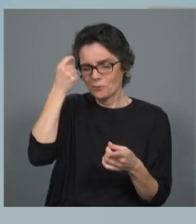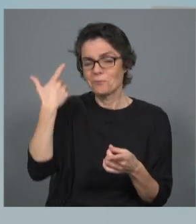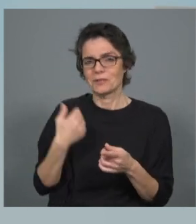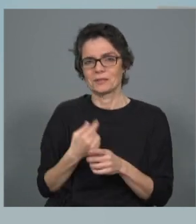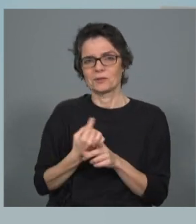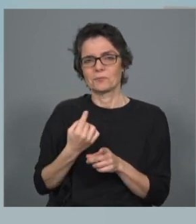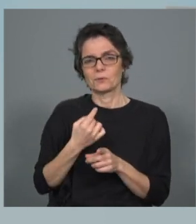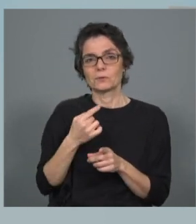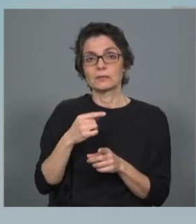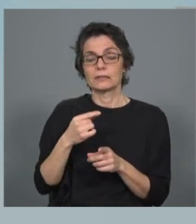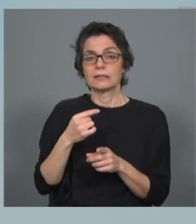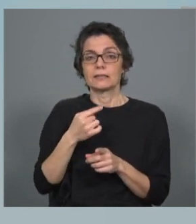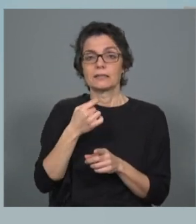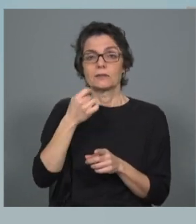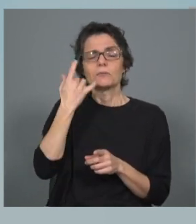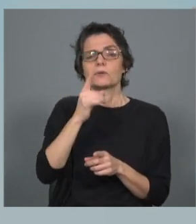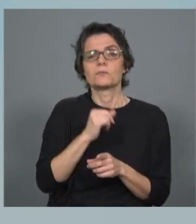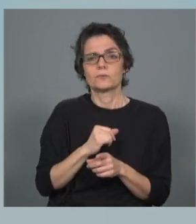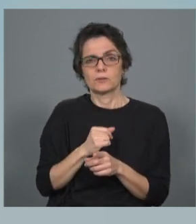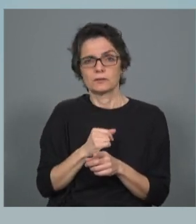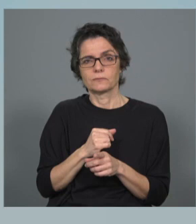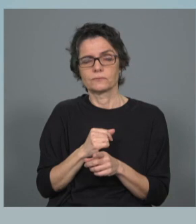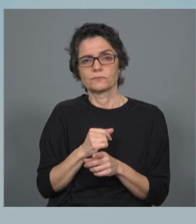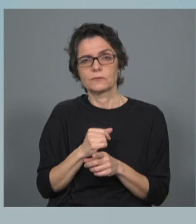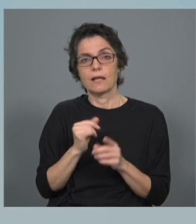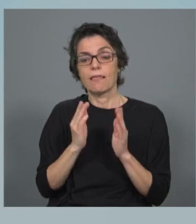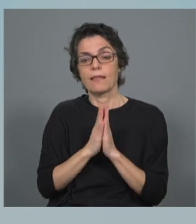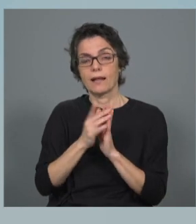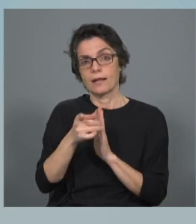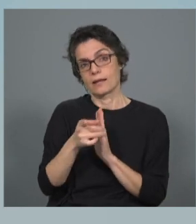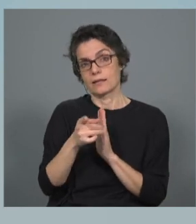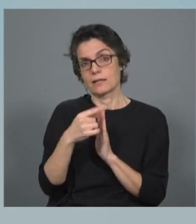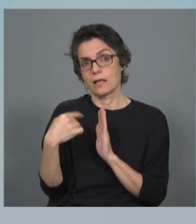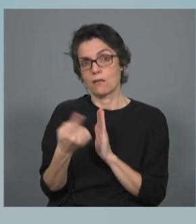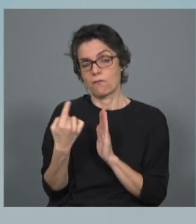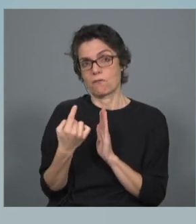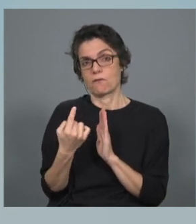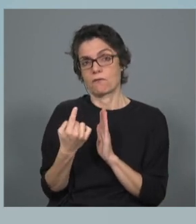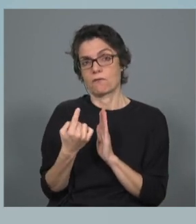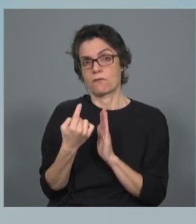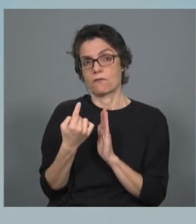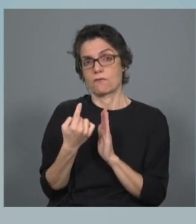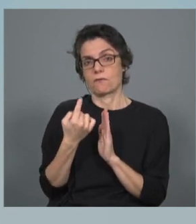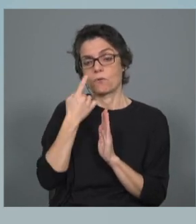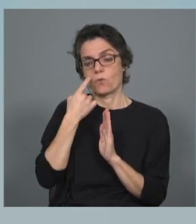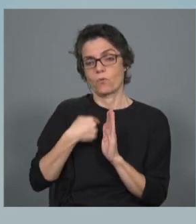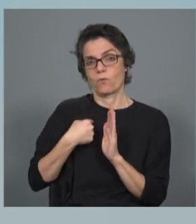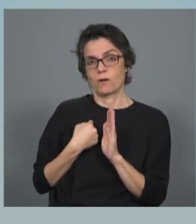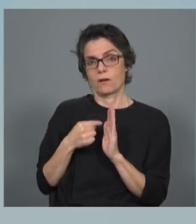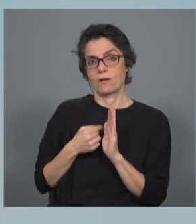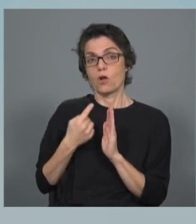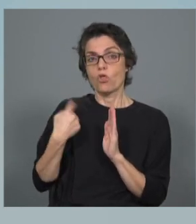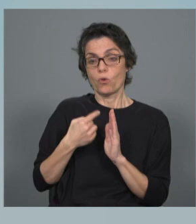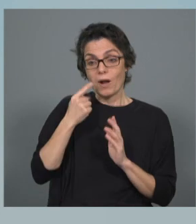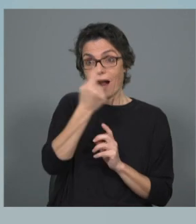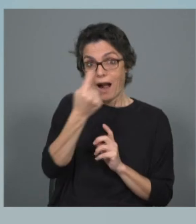a perceber que na Igreja nós temos posso chamar assim, temos o direito de ser conhecidos. E em certo sentido